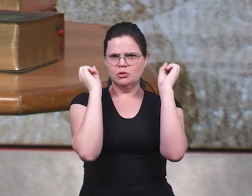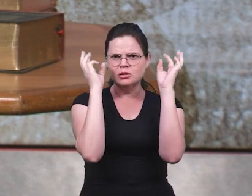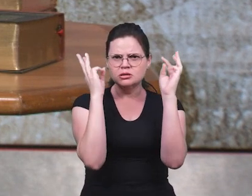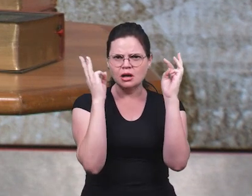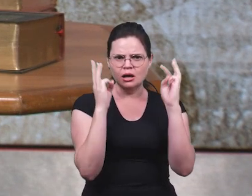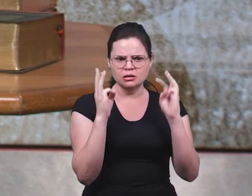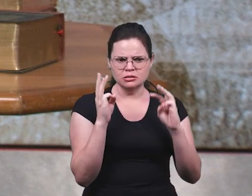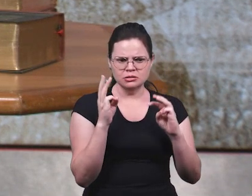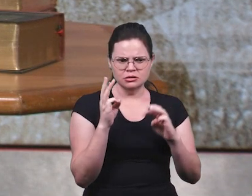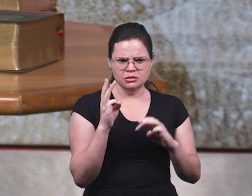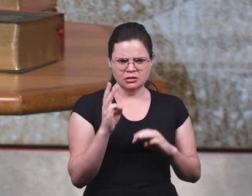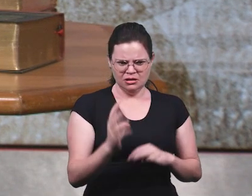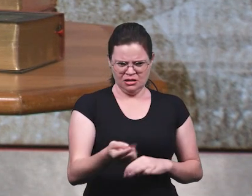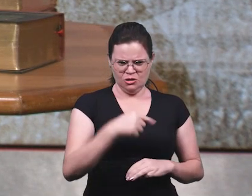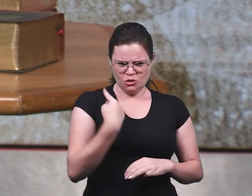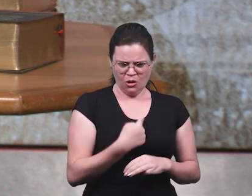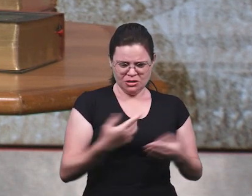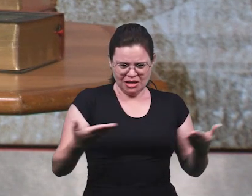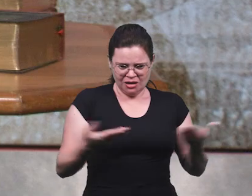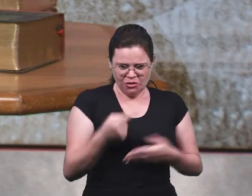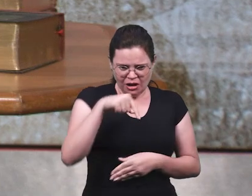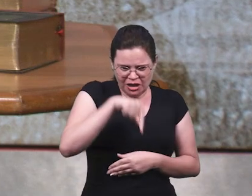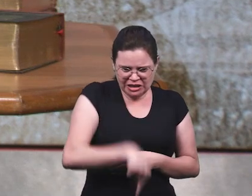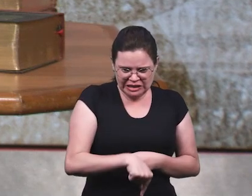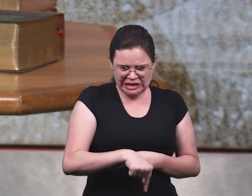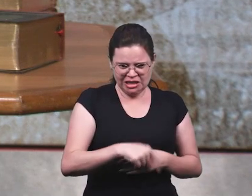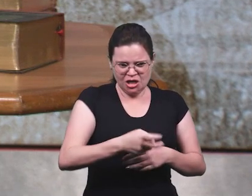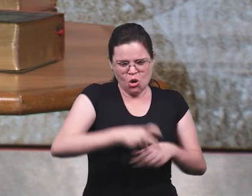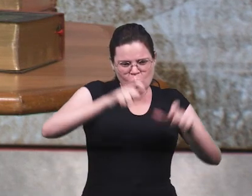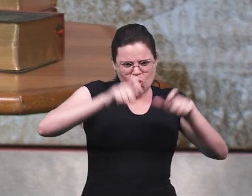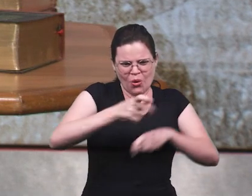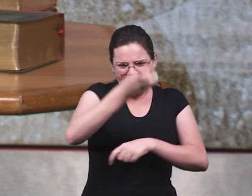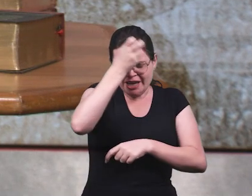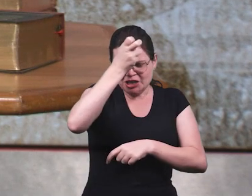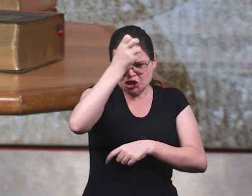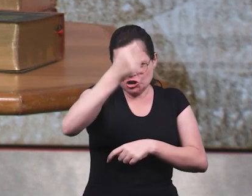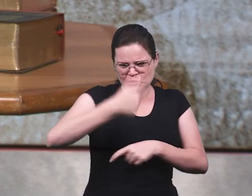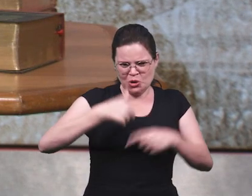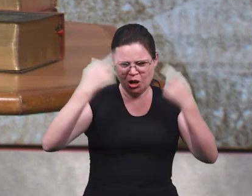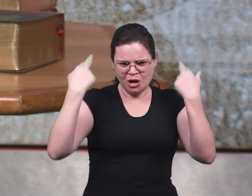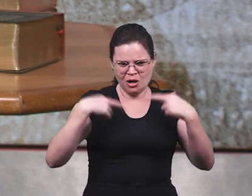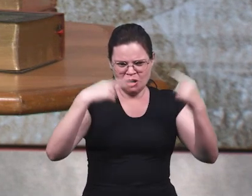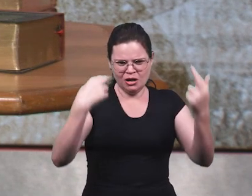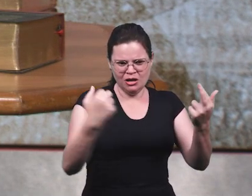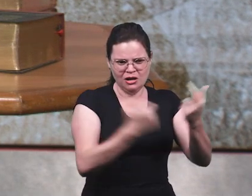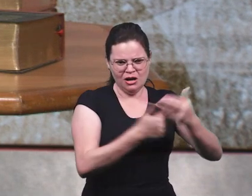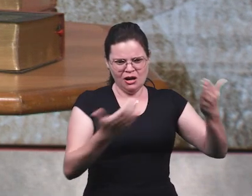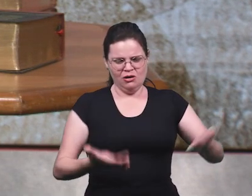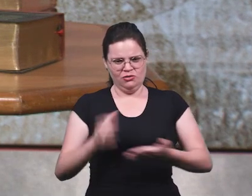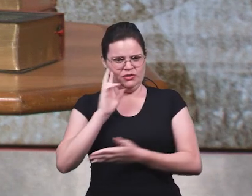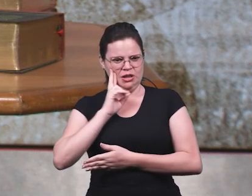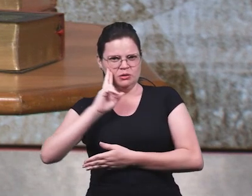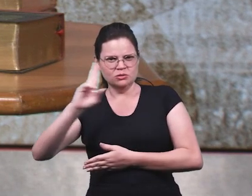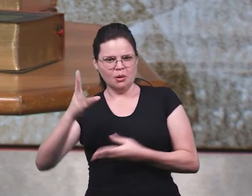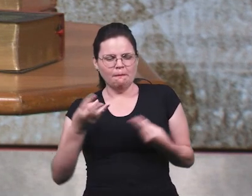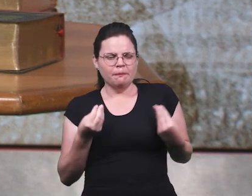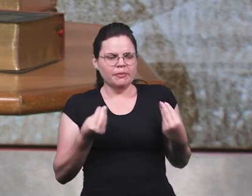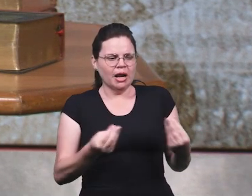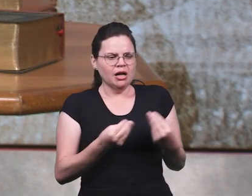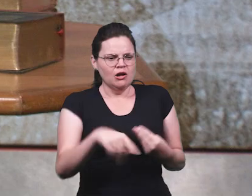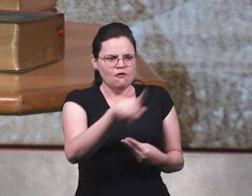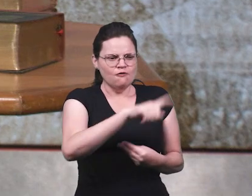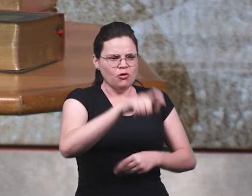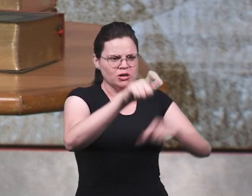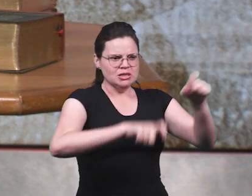convém que façamos assim. Por que sacrificaríamos ao Senhor nosso Deus a abominação